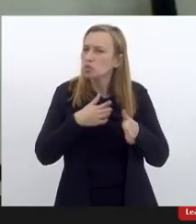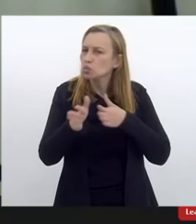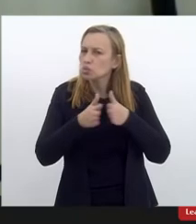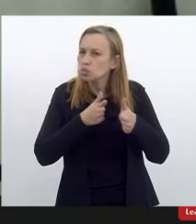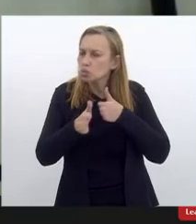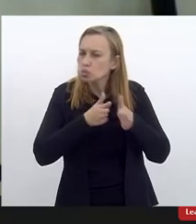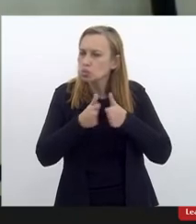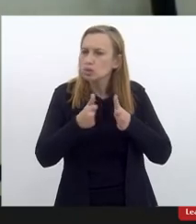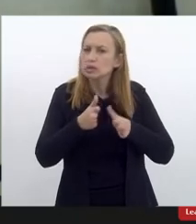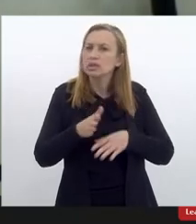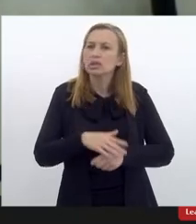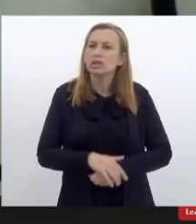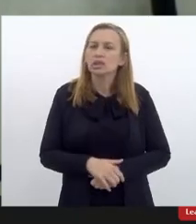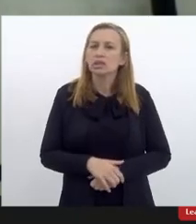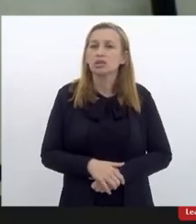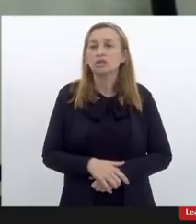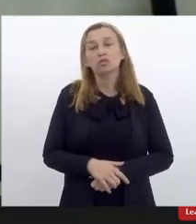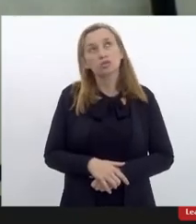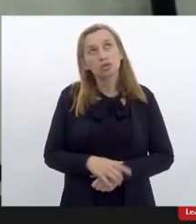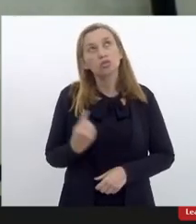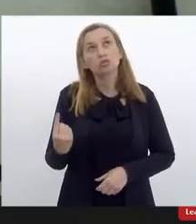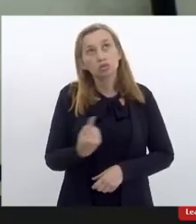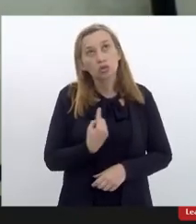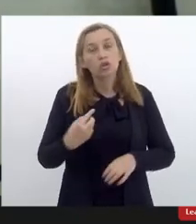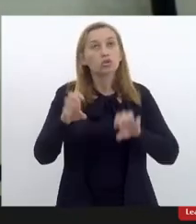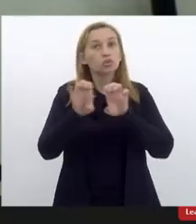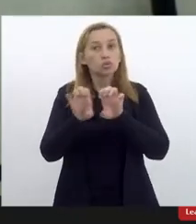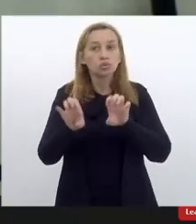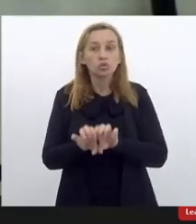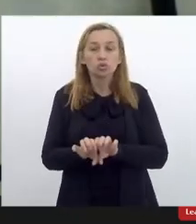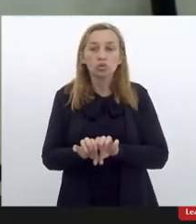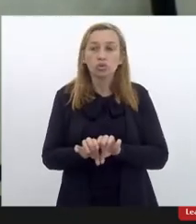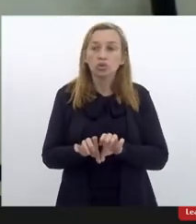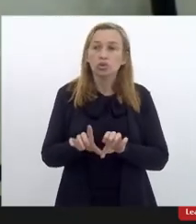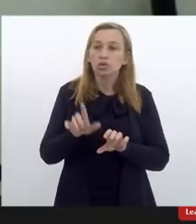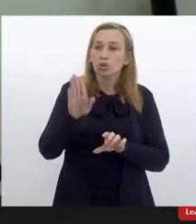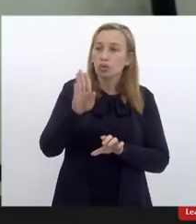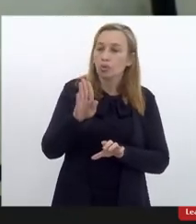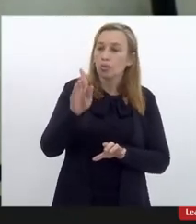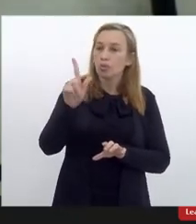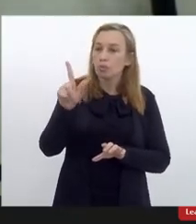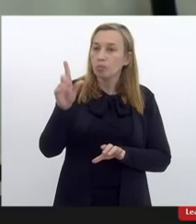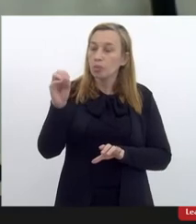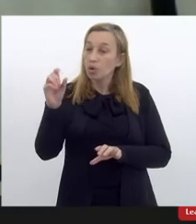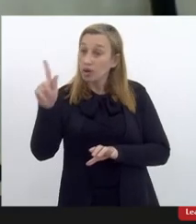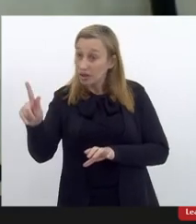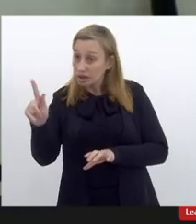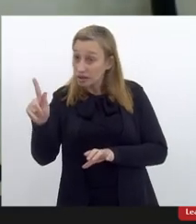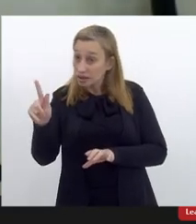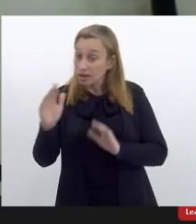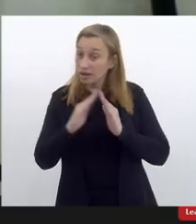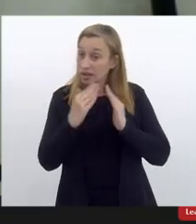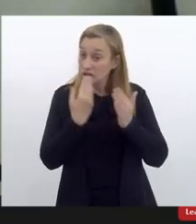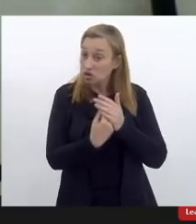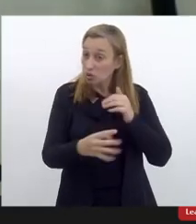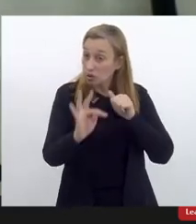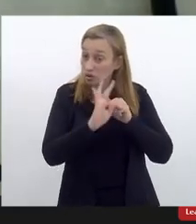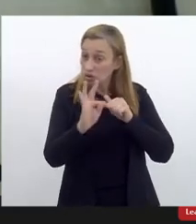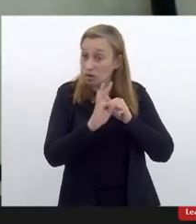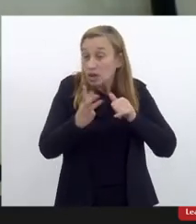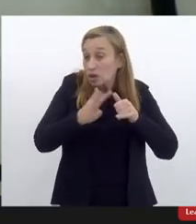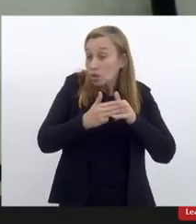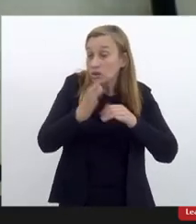acesso, nós estruturamos um blog da FAETEC, para serviu como um canal